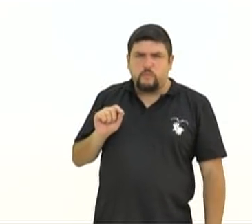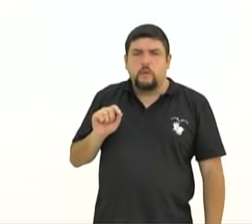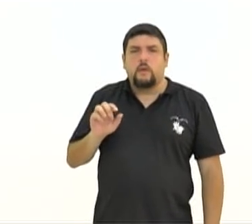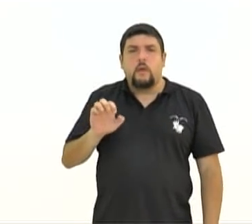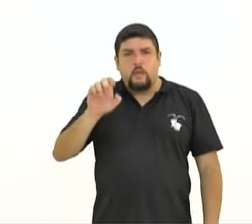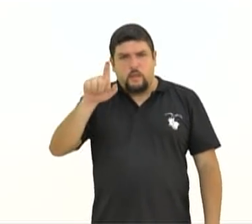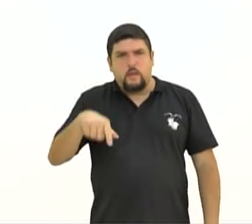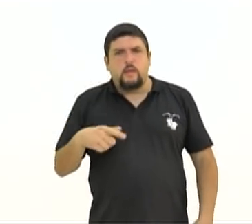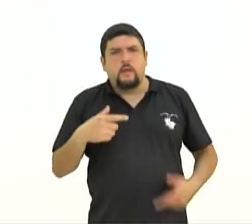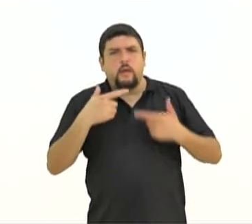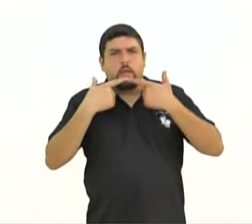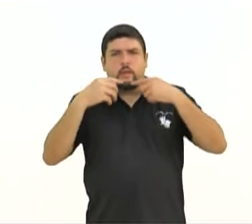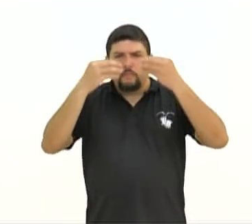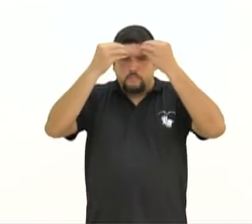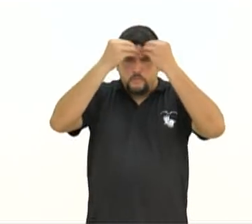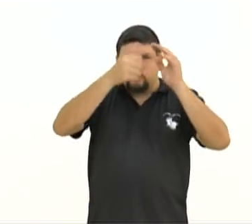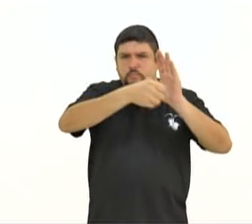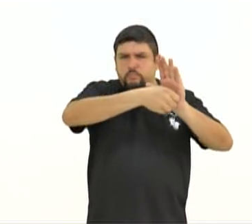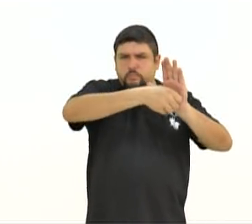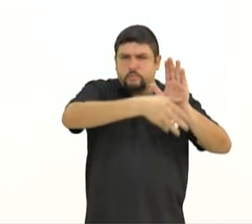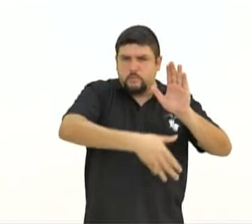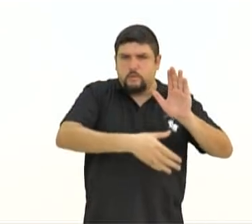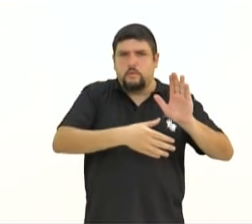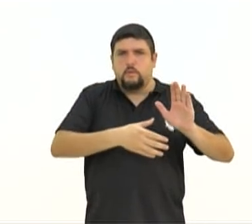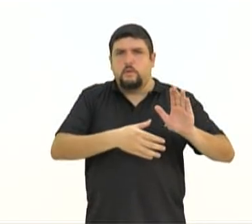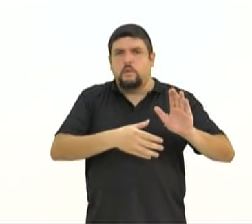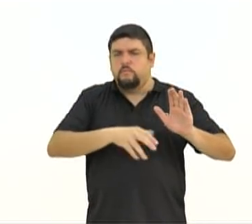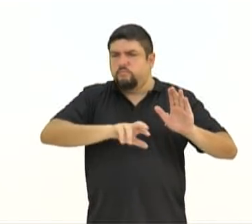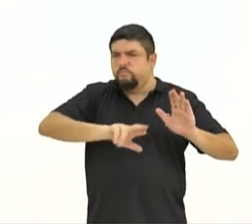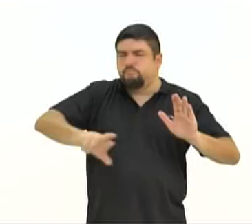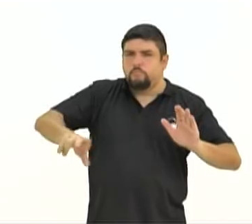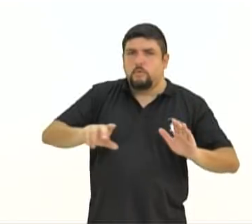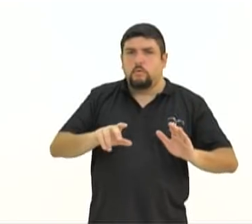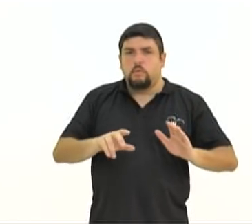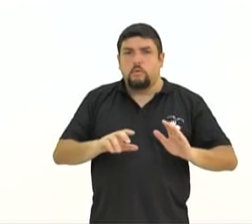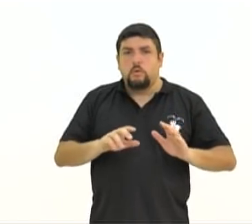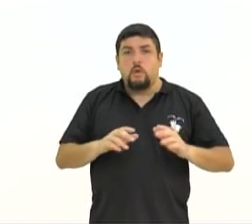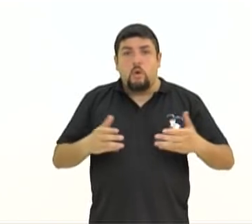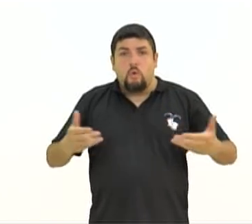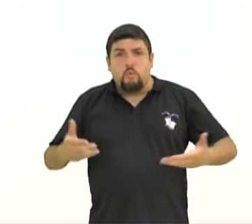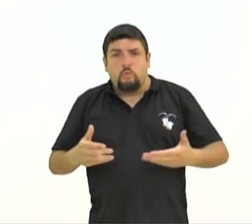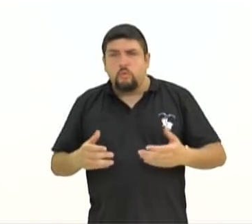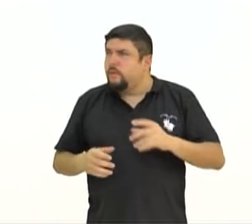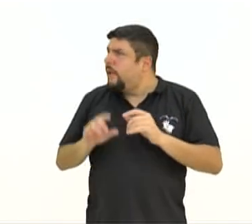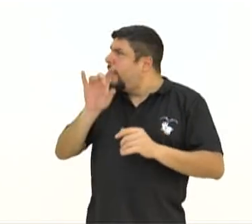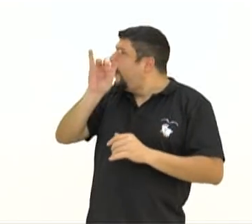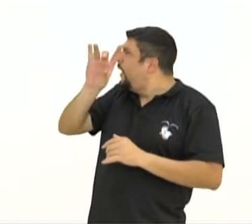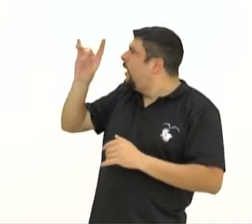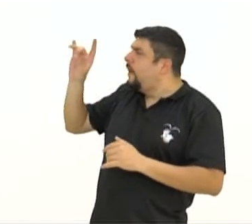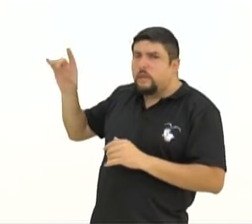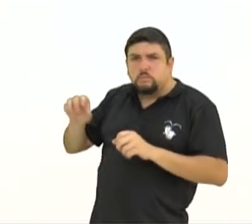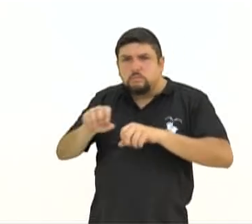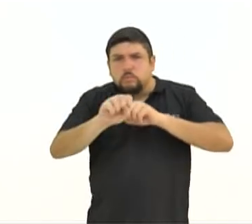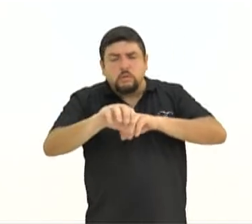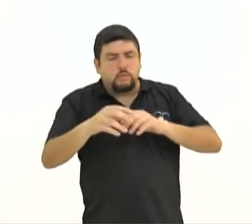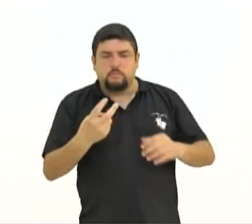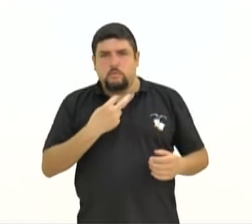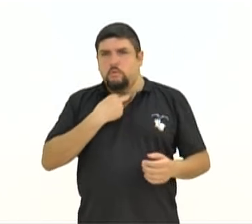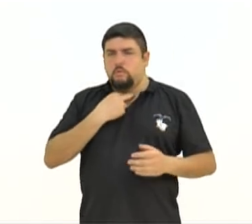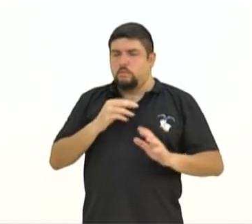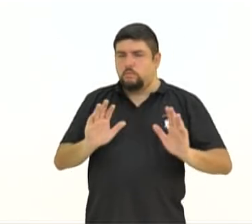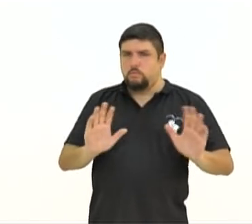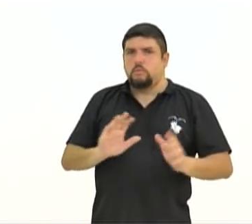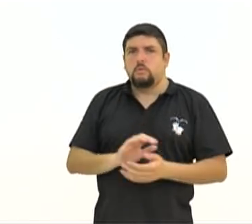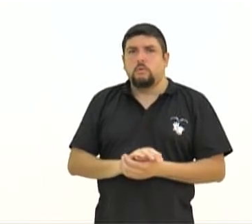de figuras de linguagem. Nós não trabalharemos todas essas figuras de linguagem nessa aula, até porque não seria possível, né? São várias, e a gente